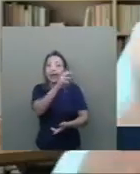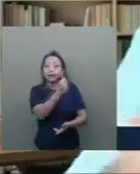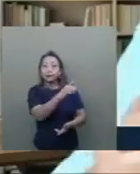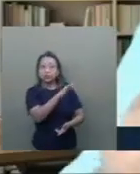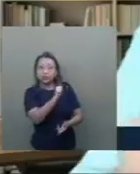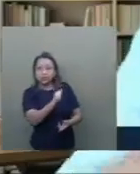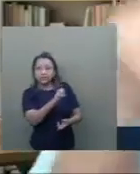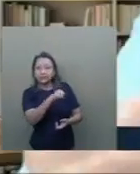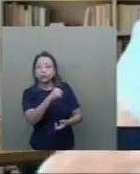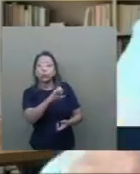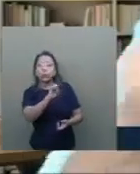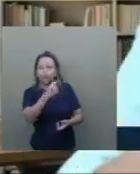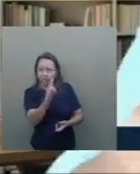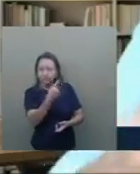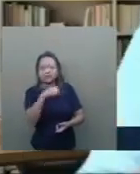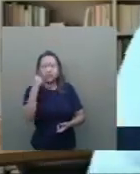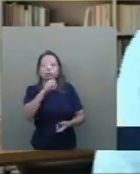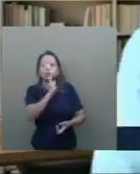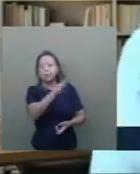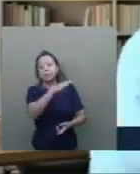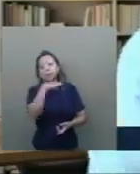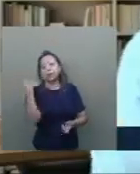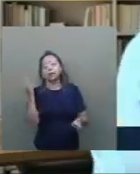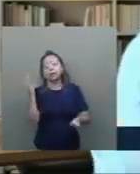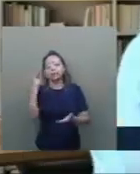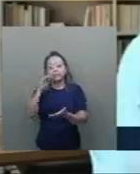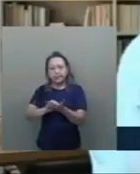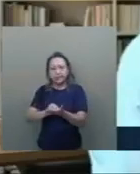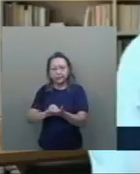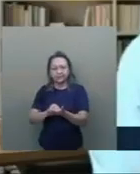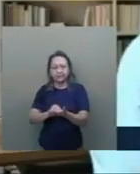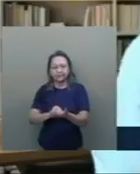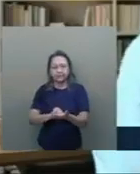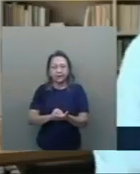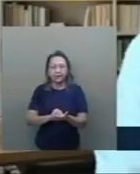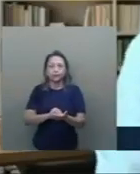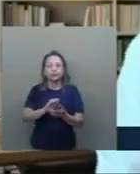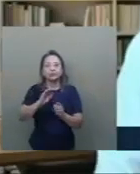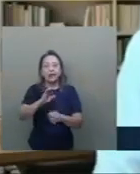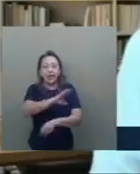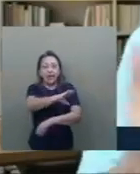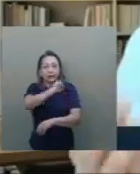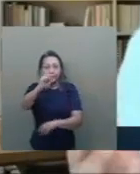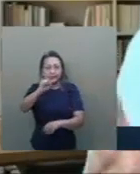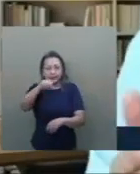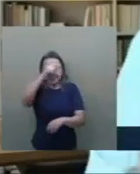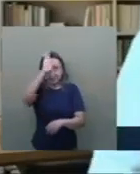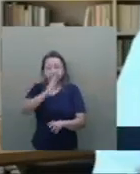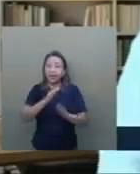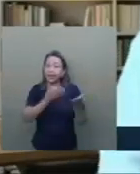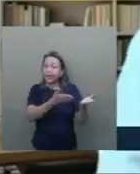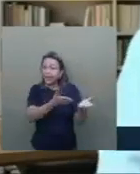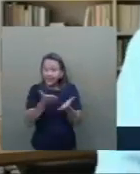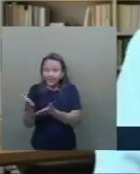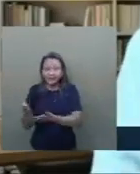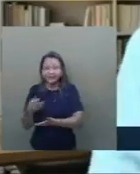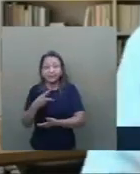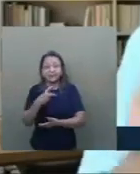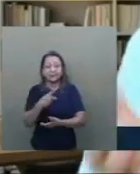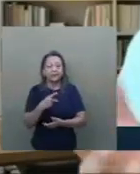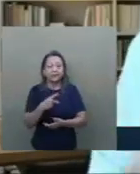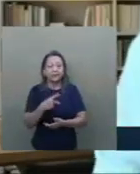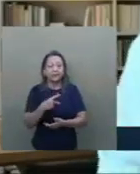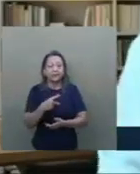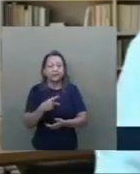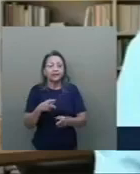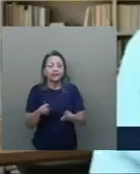o ex-senador falecido, Abdias Nascimento esteja entre os heróis da pátria. É esse PDT do Abdias, de